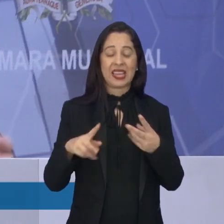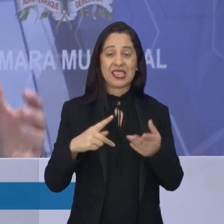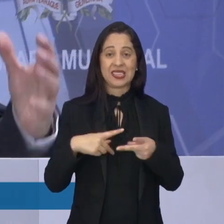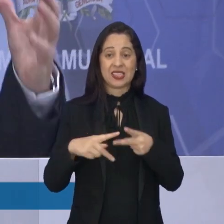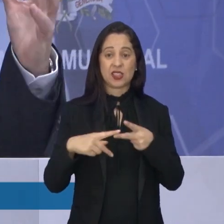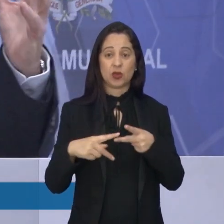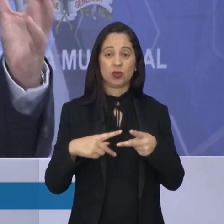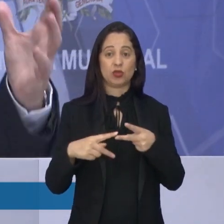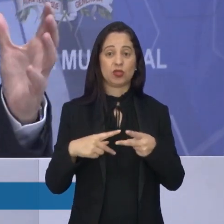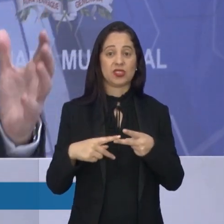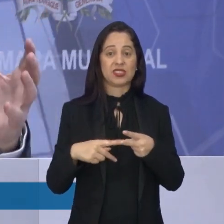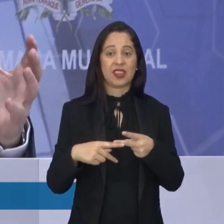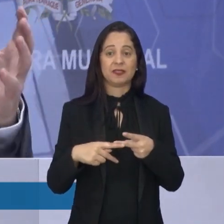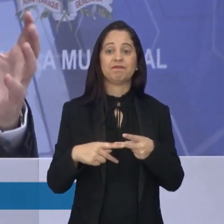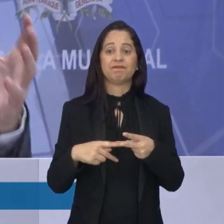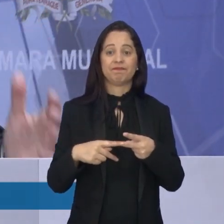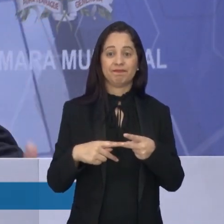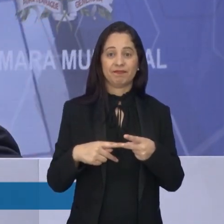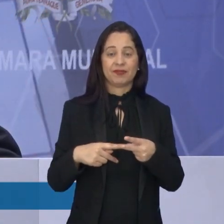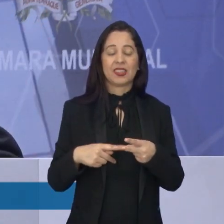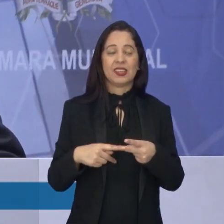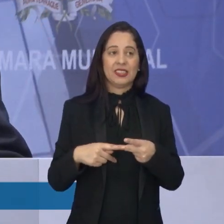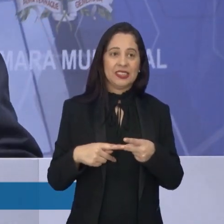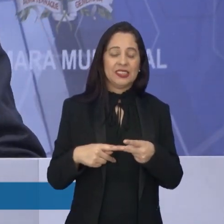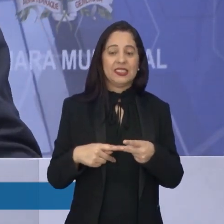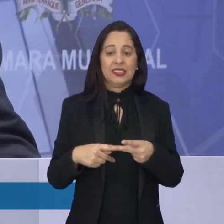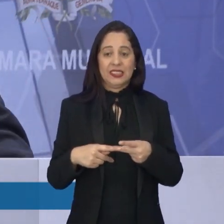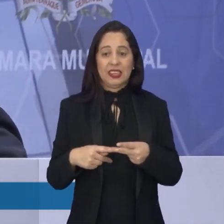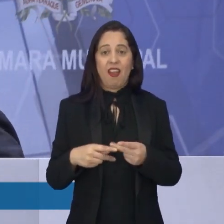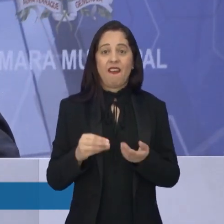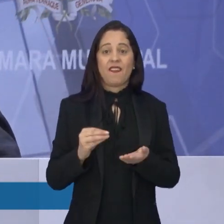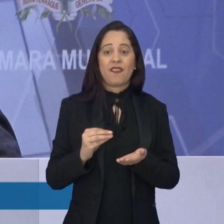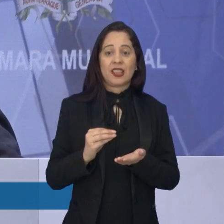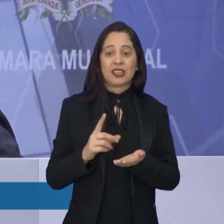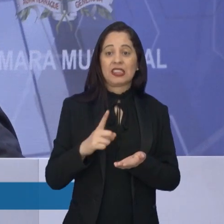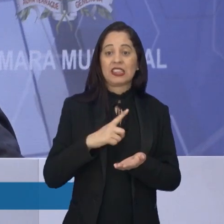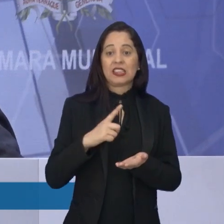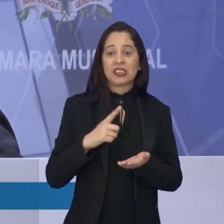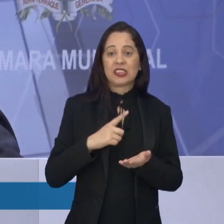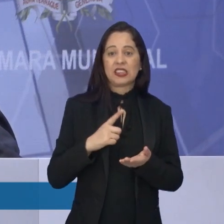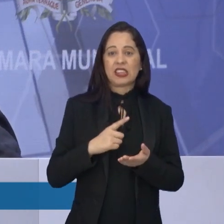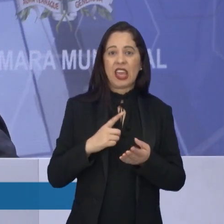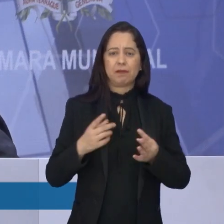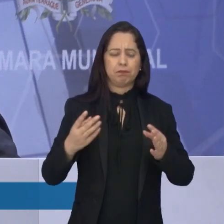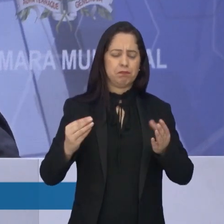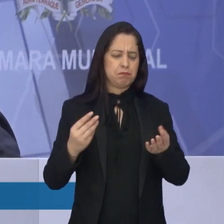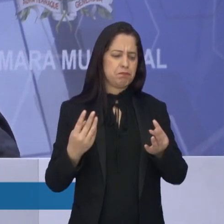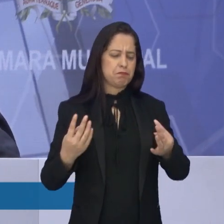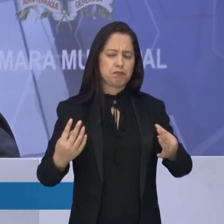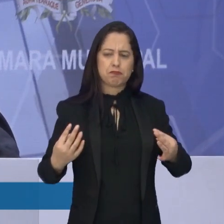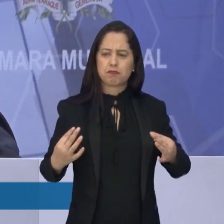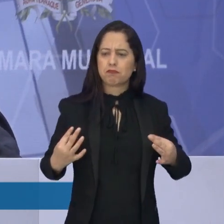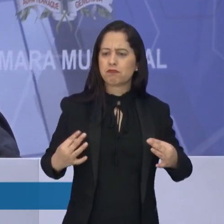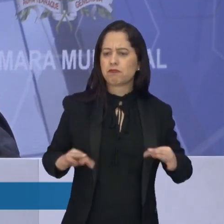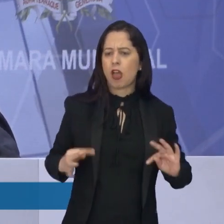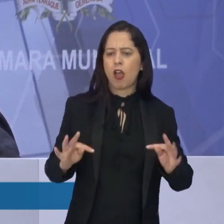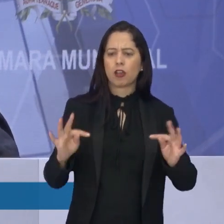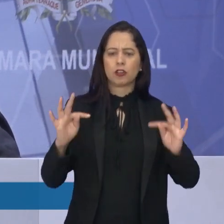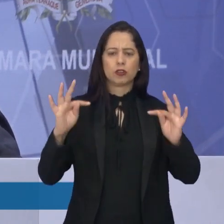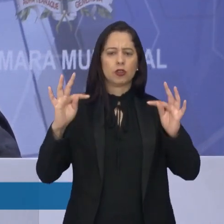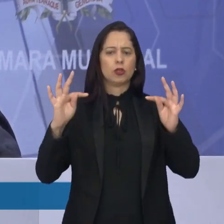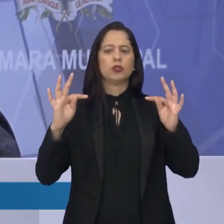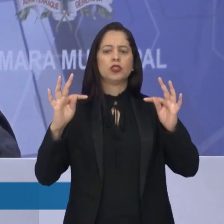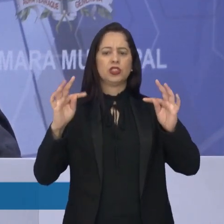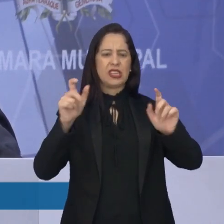dos Campos, um buraco tão grande. Esta cidade que tem tantos motivos para orgulhar seus cidadãos,